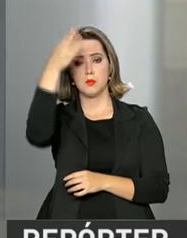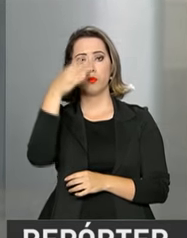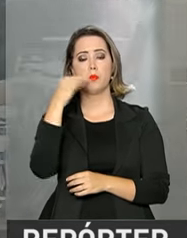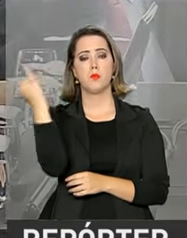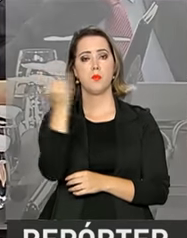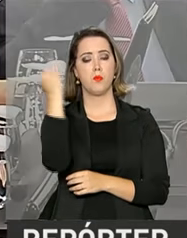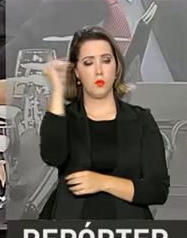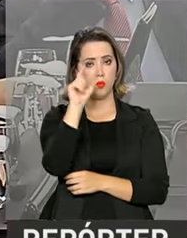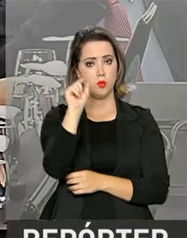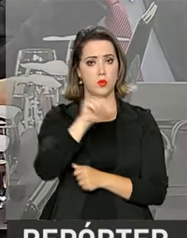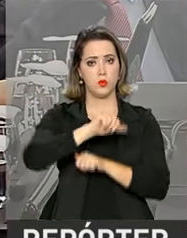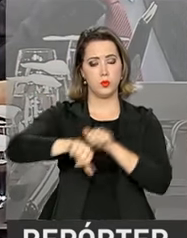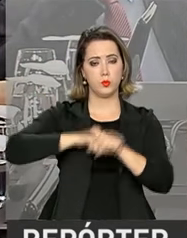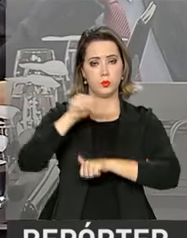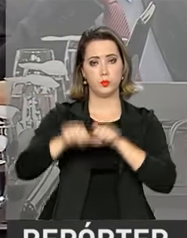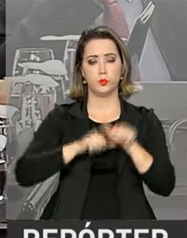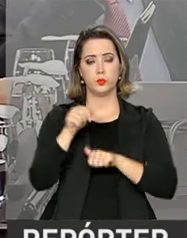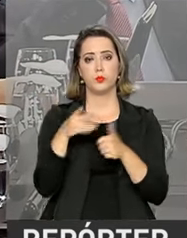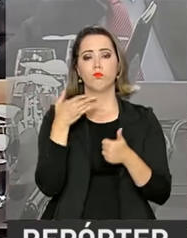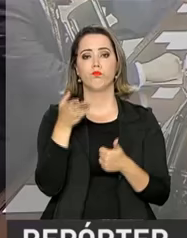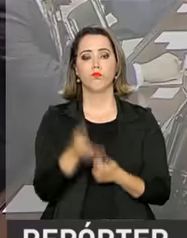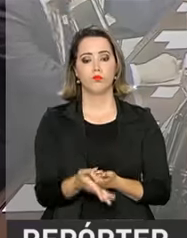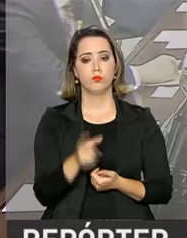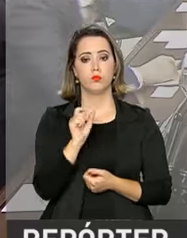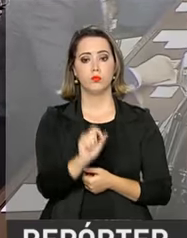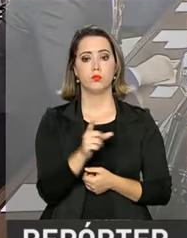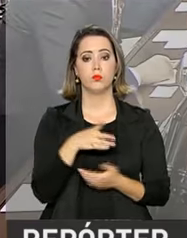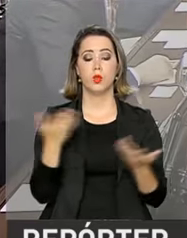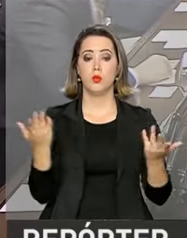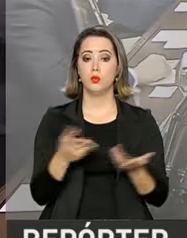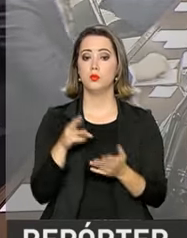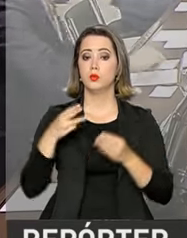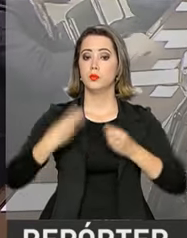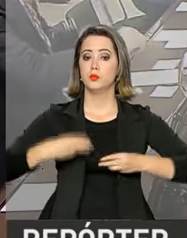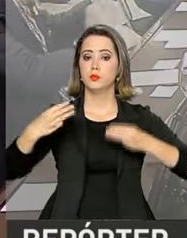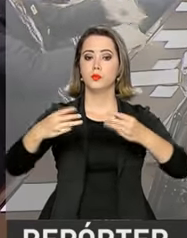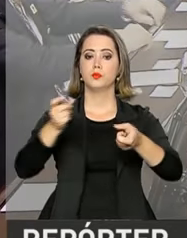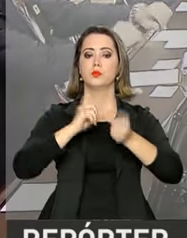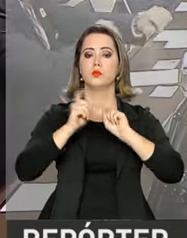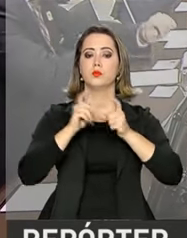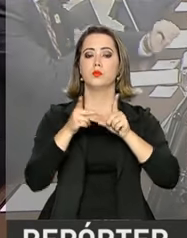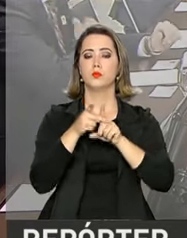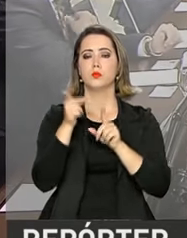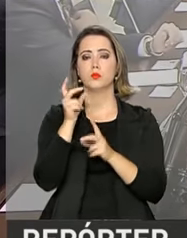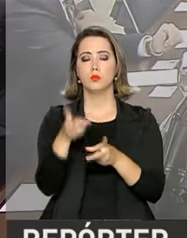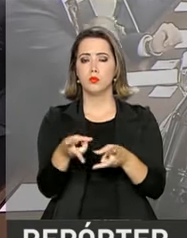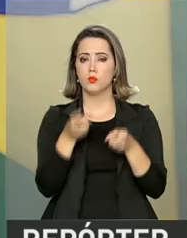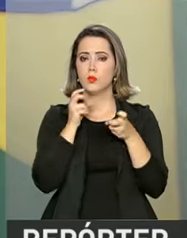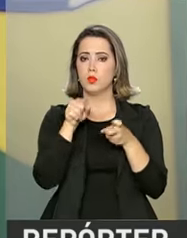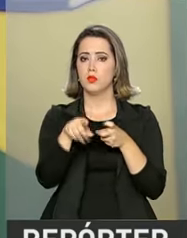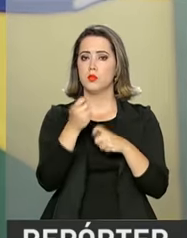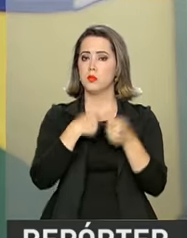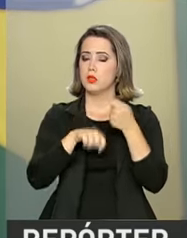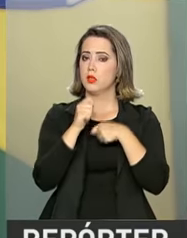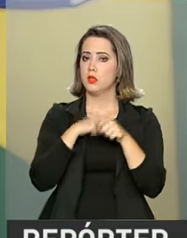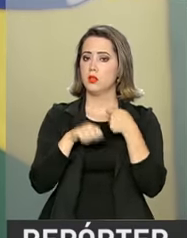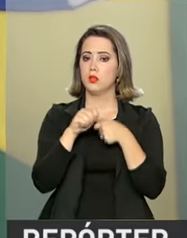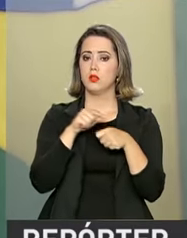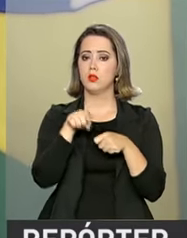original do governo com essas mudanças o ministério da fazenda projeta que a economia prevista